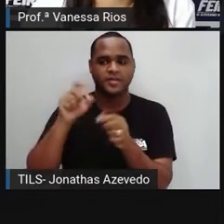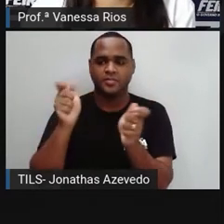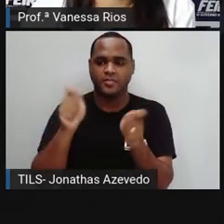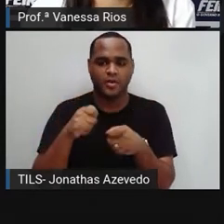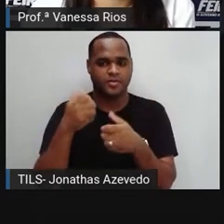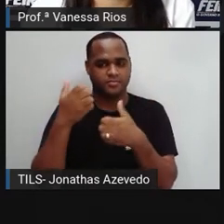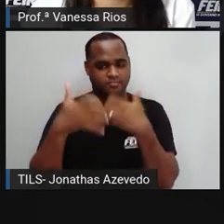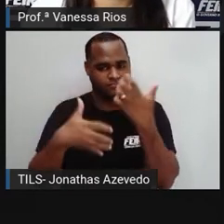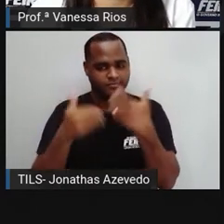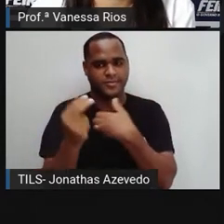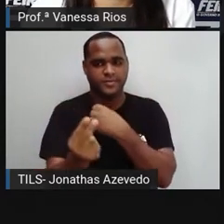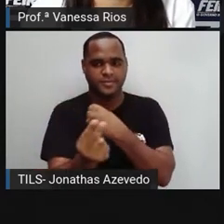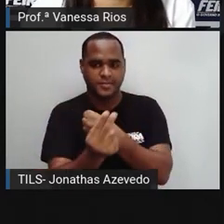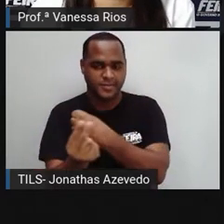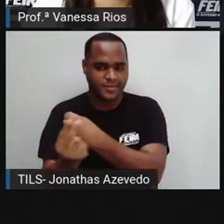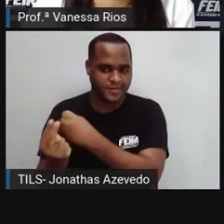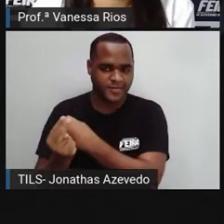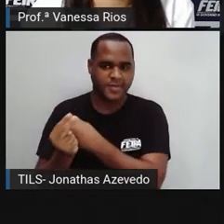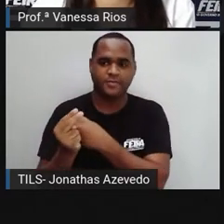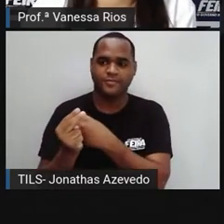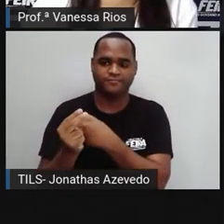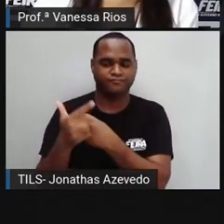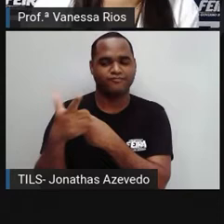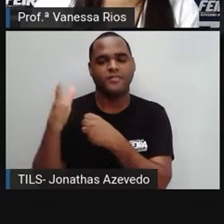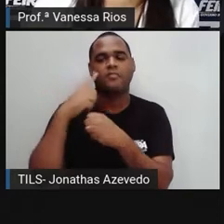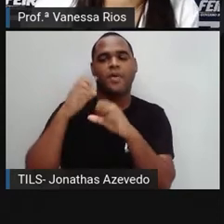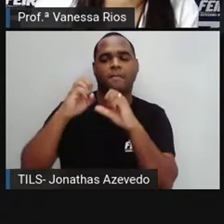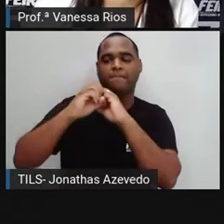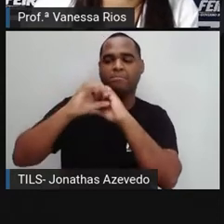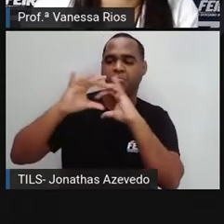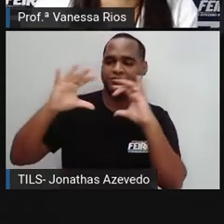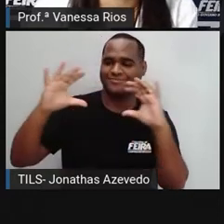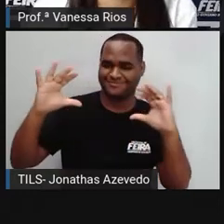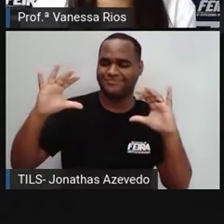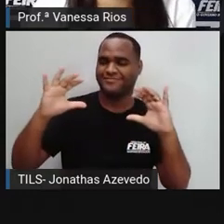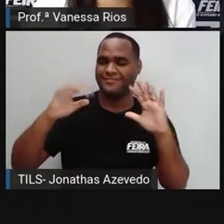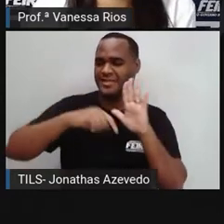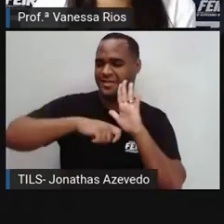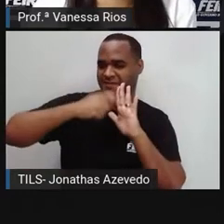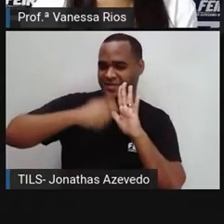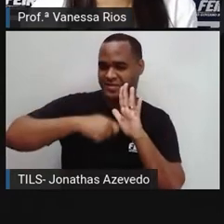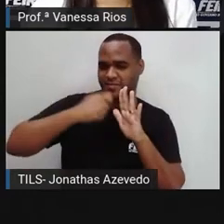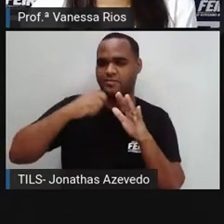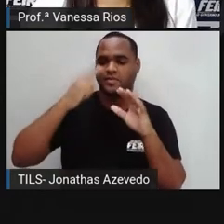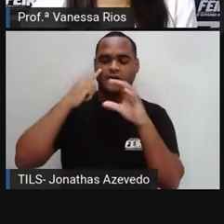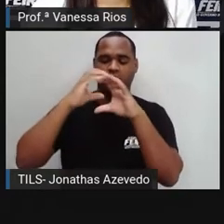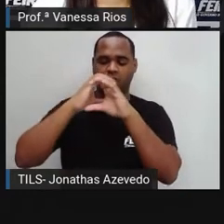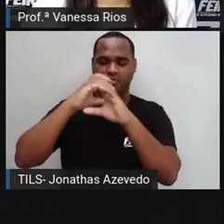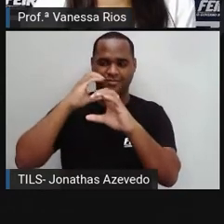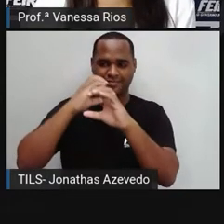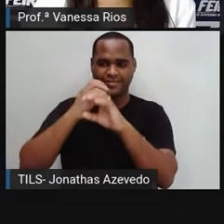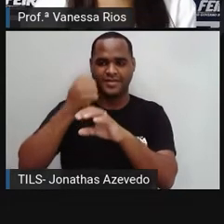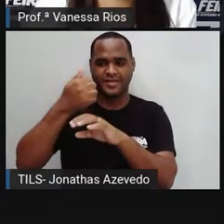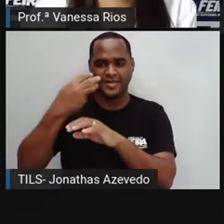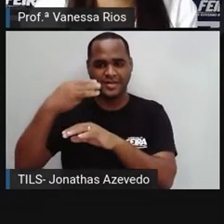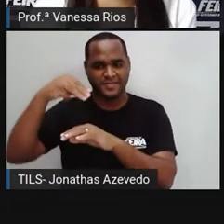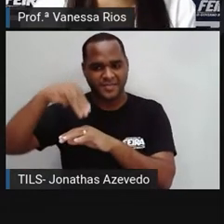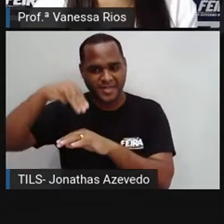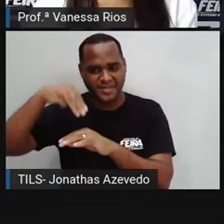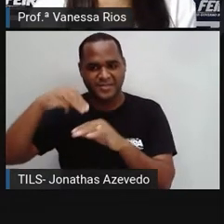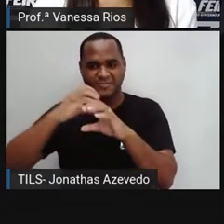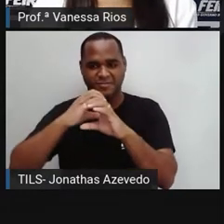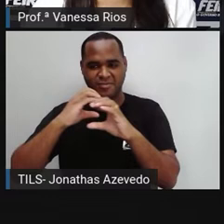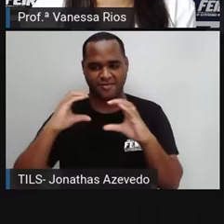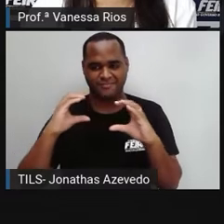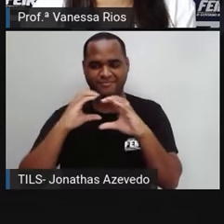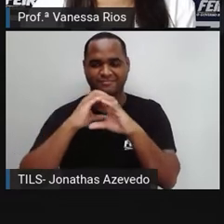possibilita a projeção de diversos tipos de vídeos em uma cúpula de 13 metros de diâmetro,